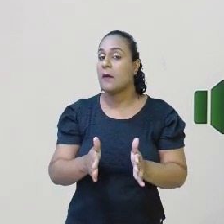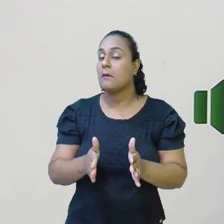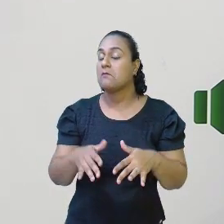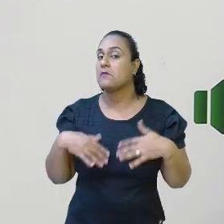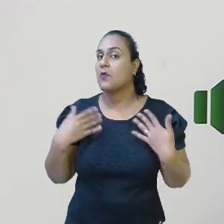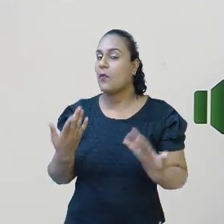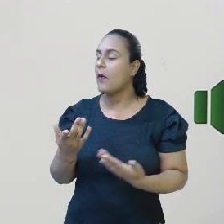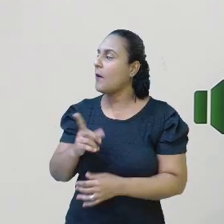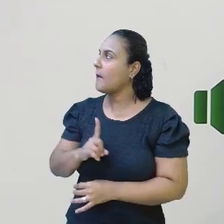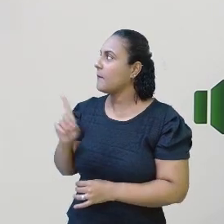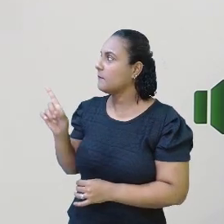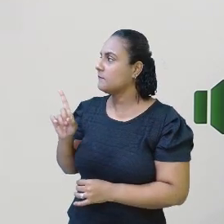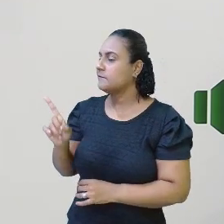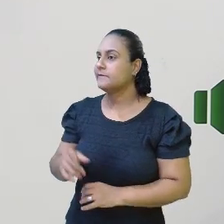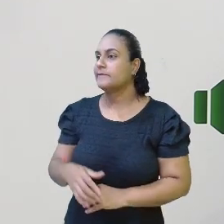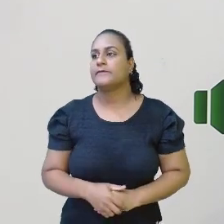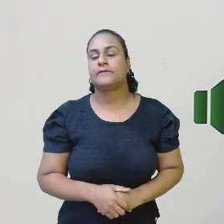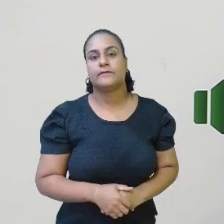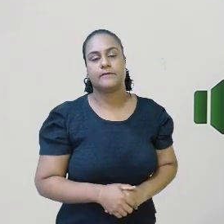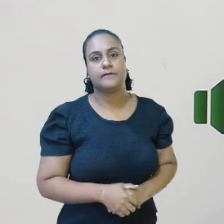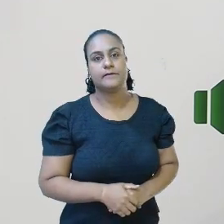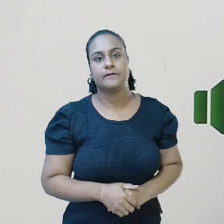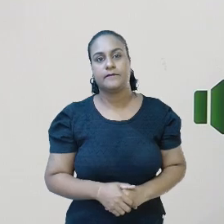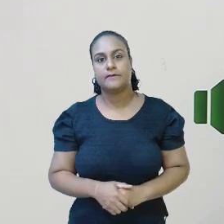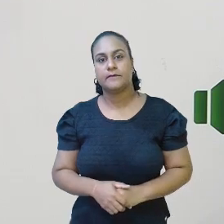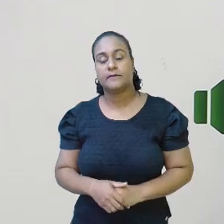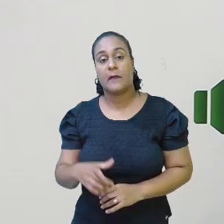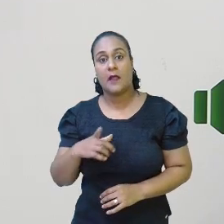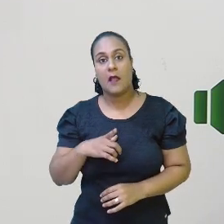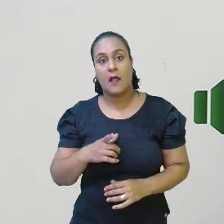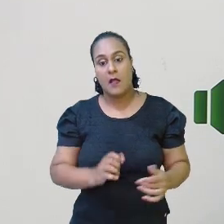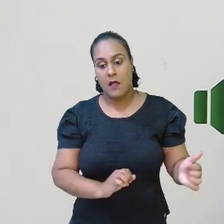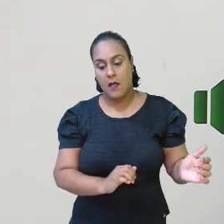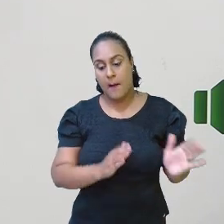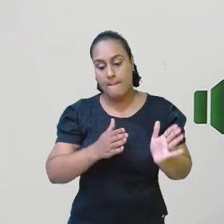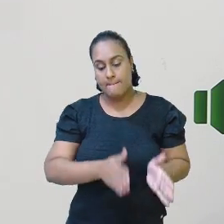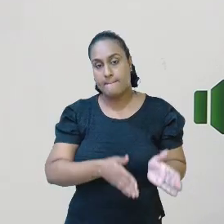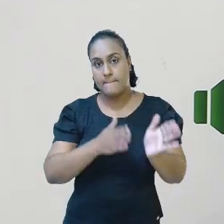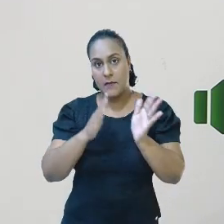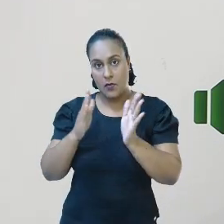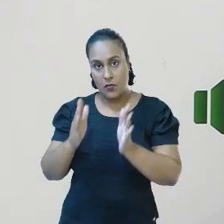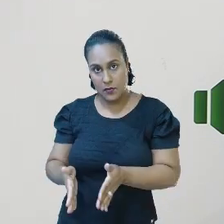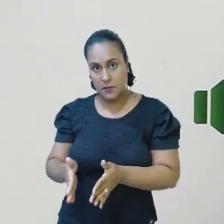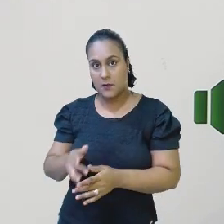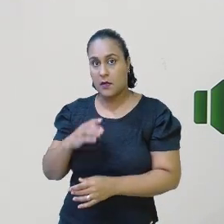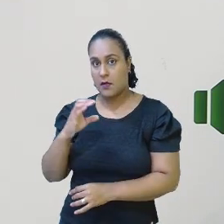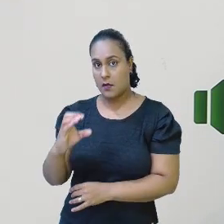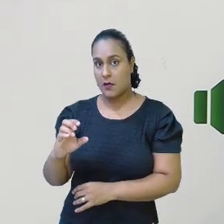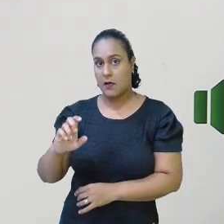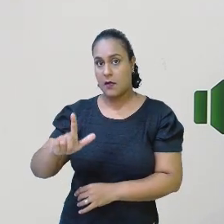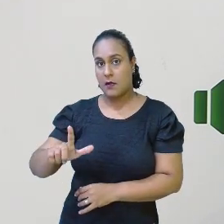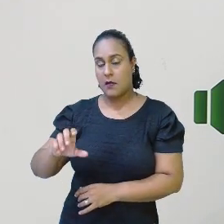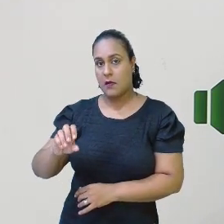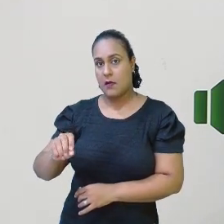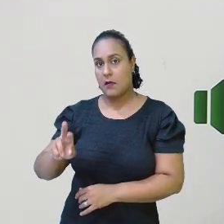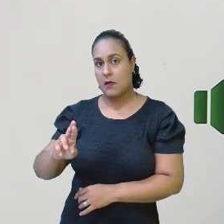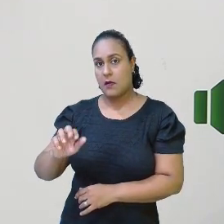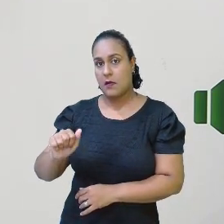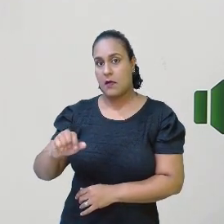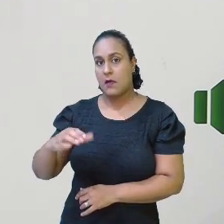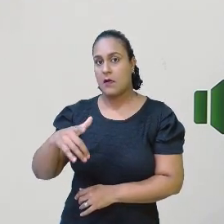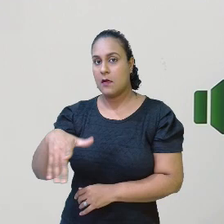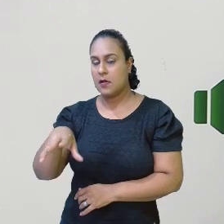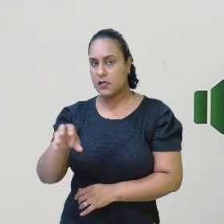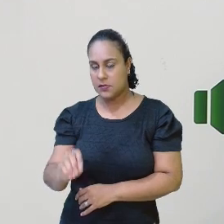quando nós vamos passar a água para outra parte, que aí é a cloração e a fluoretação, é onde ela